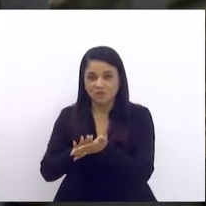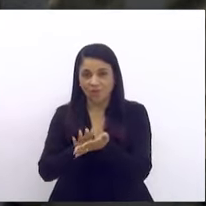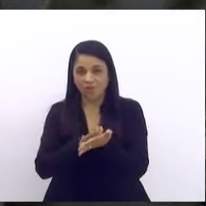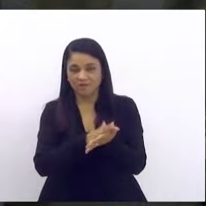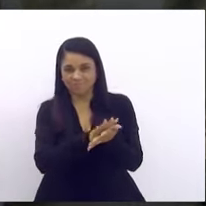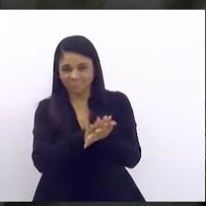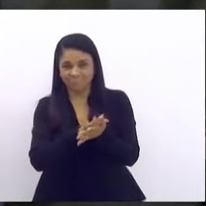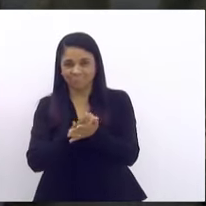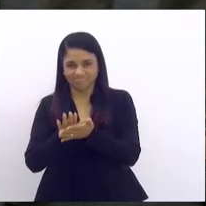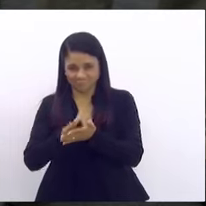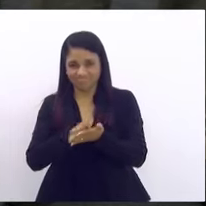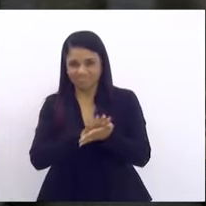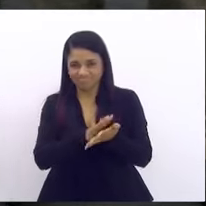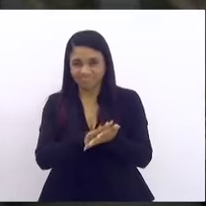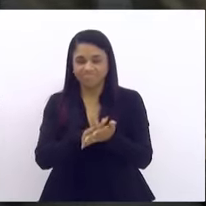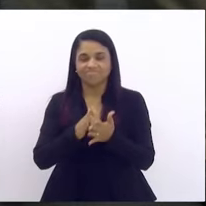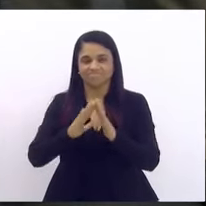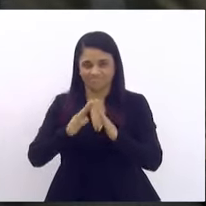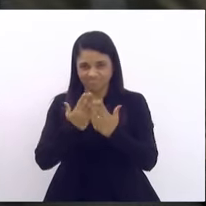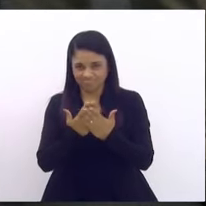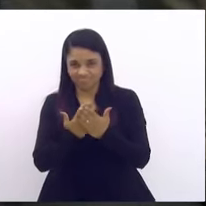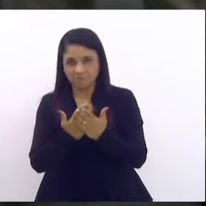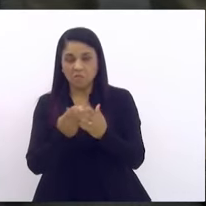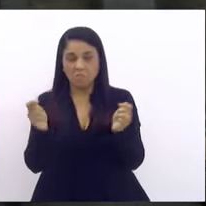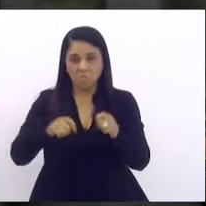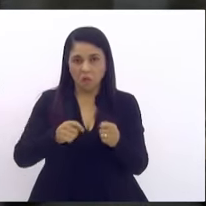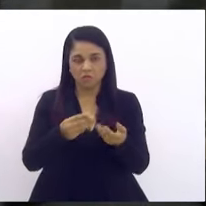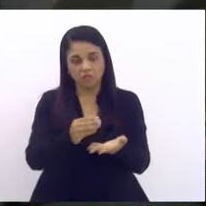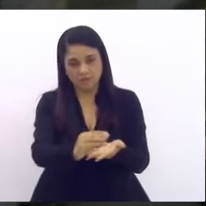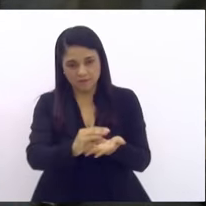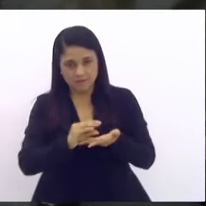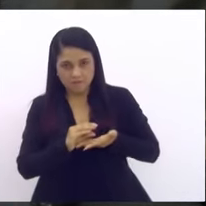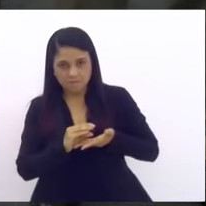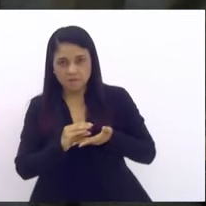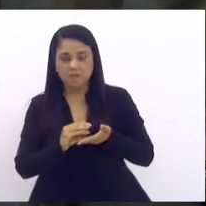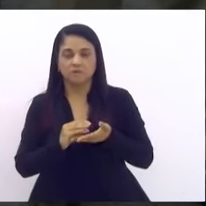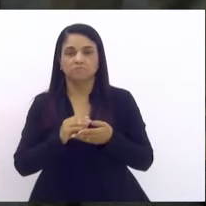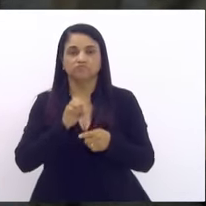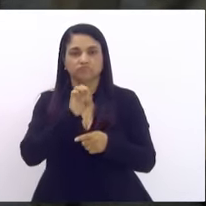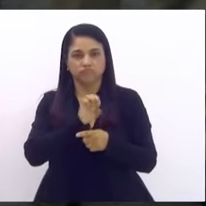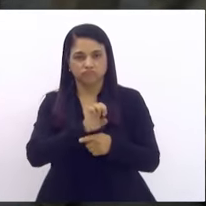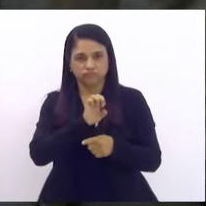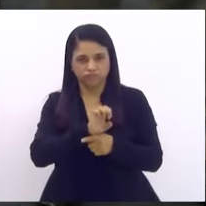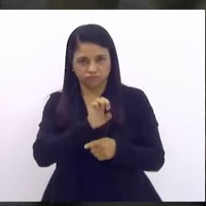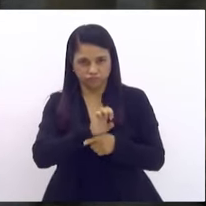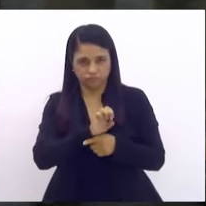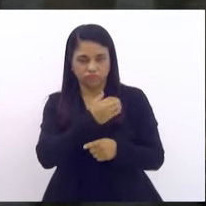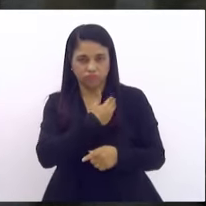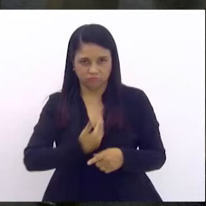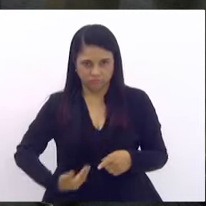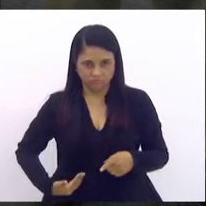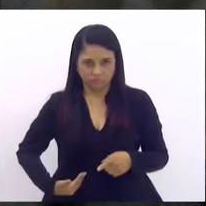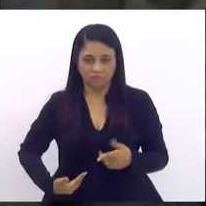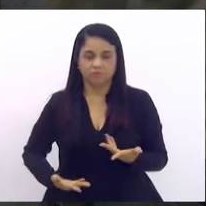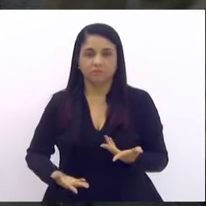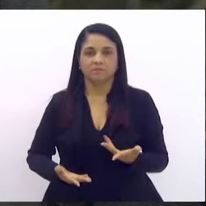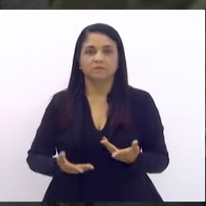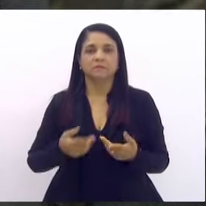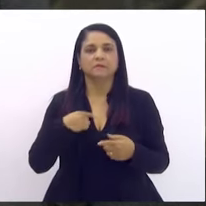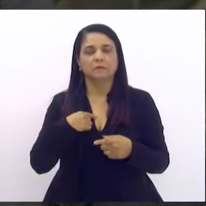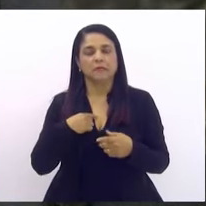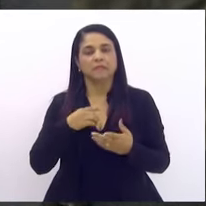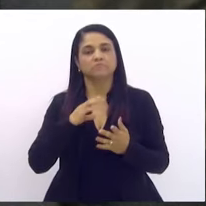vão receber ou podem receber por parte do poder público estadual e decretamos a forma do